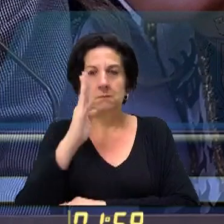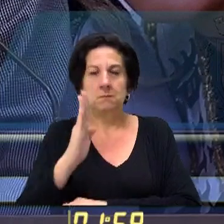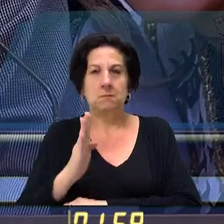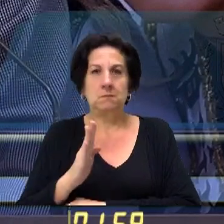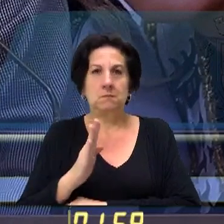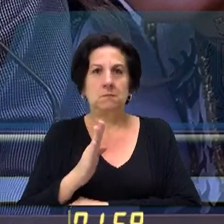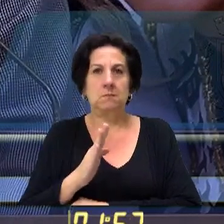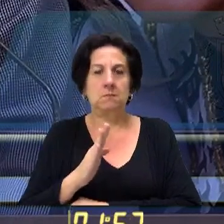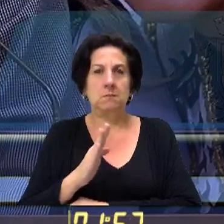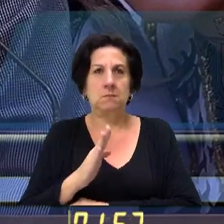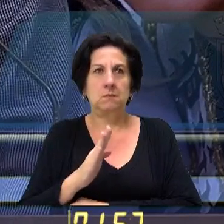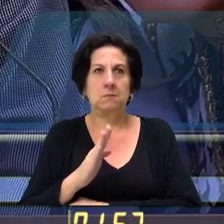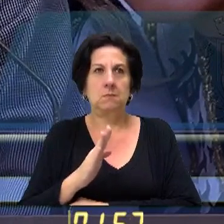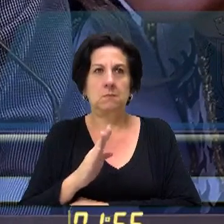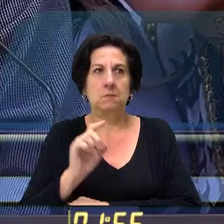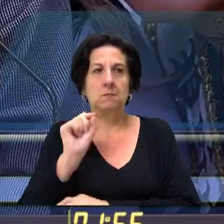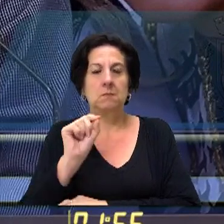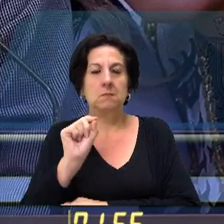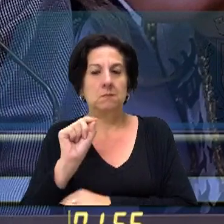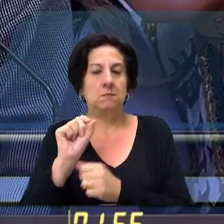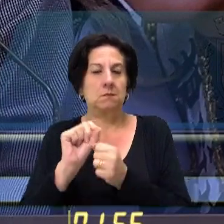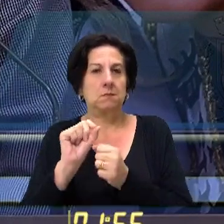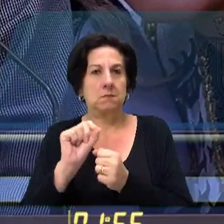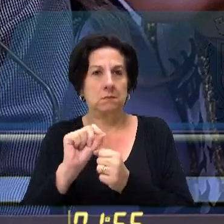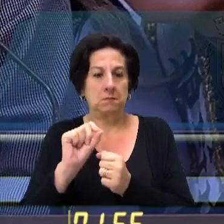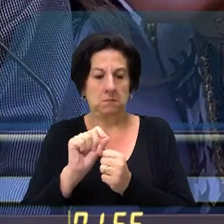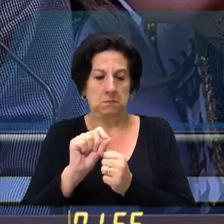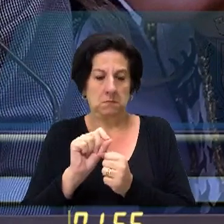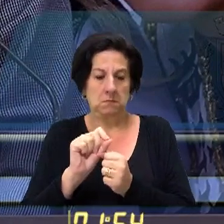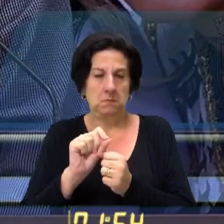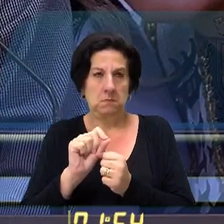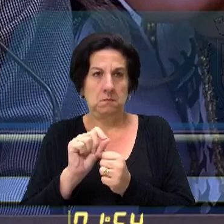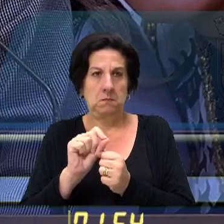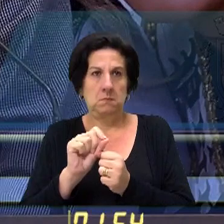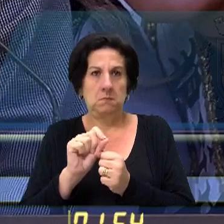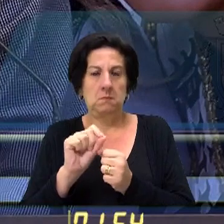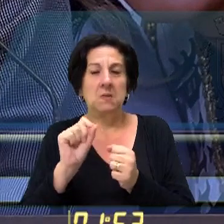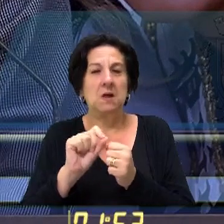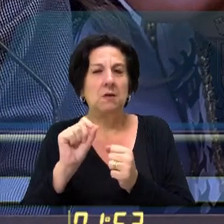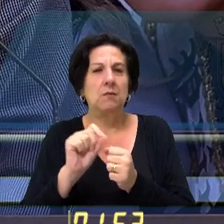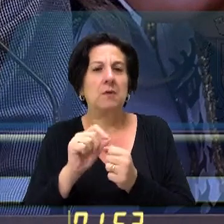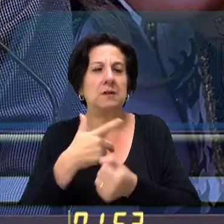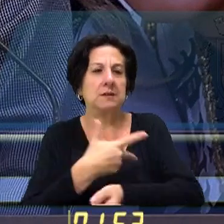Por isso, peço e faço que façam o exame,